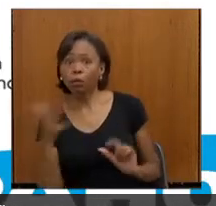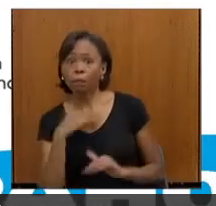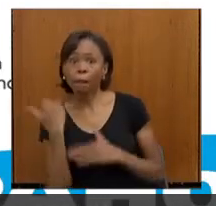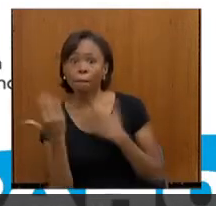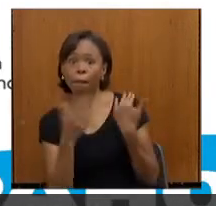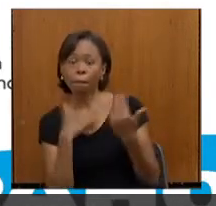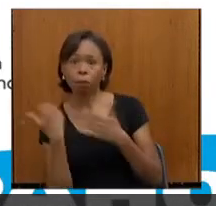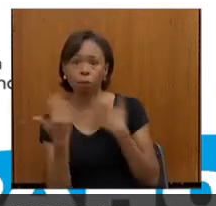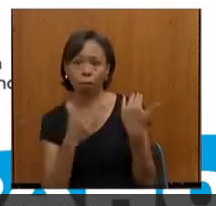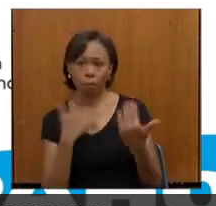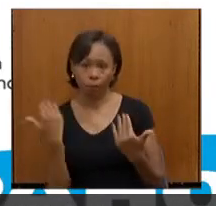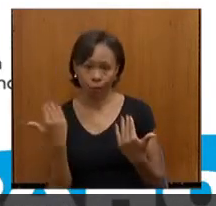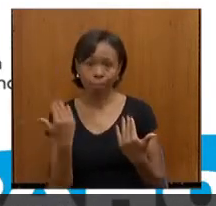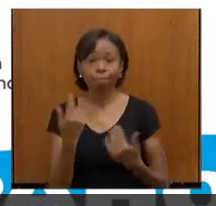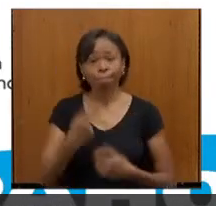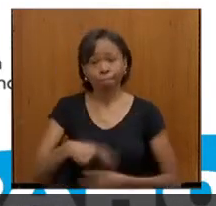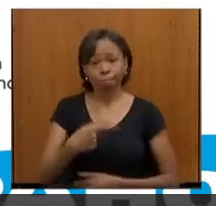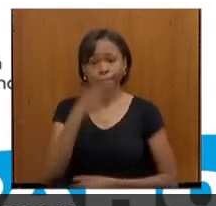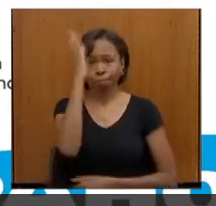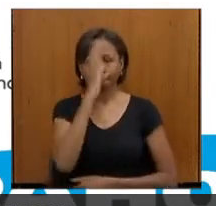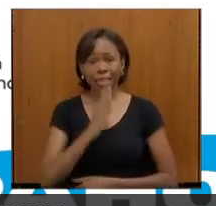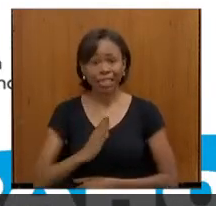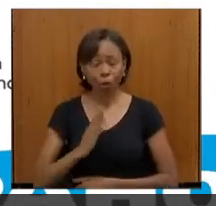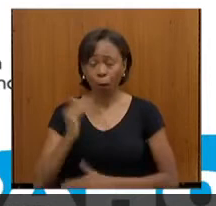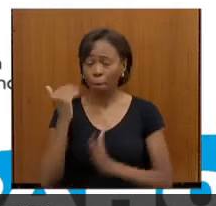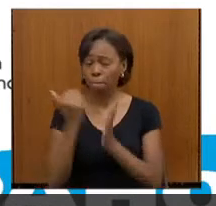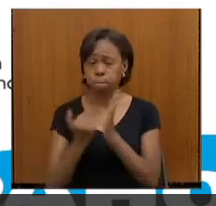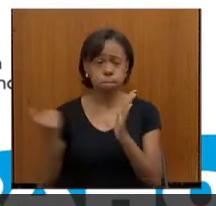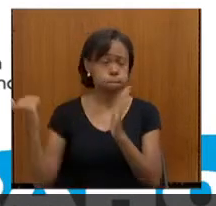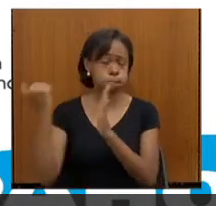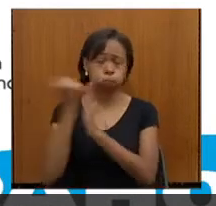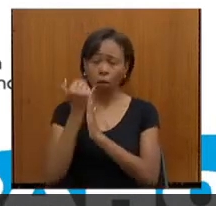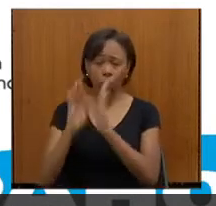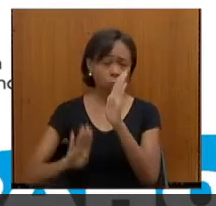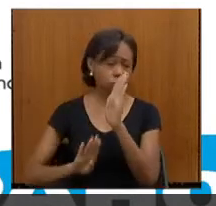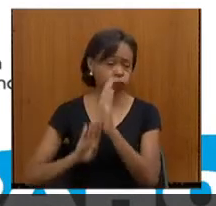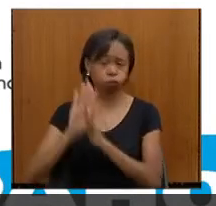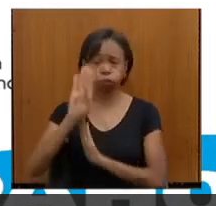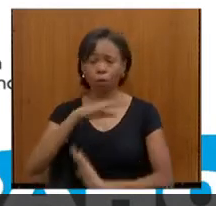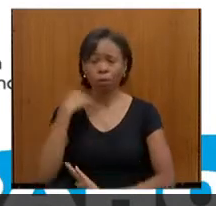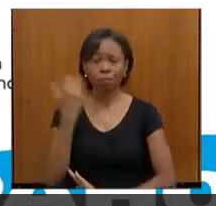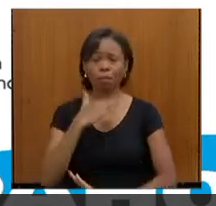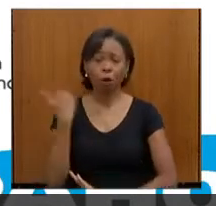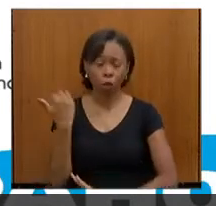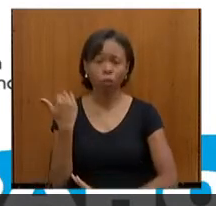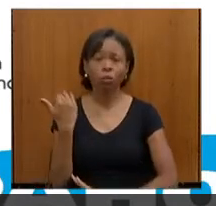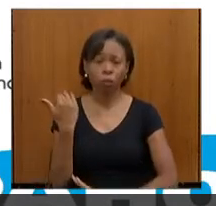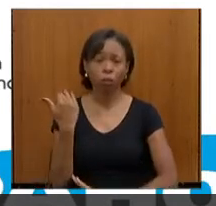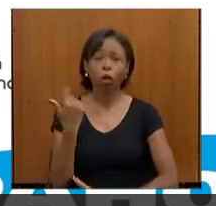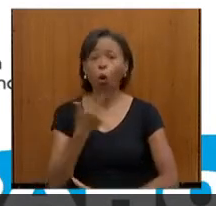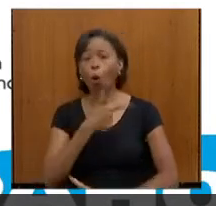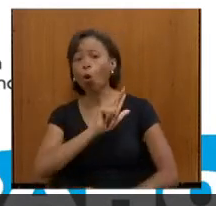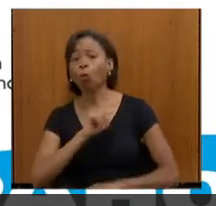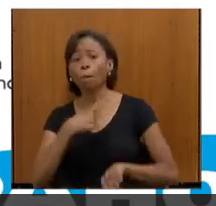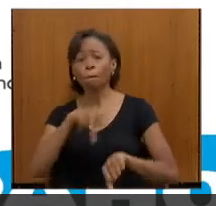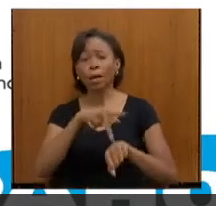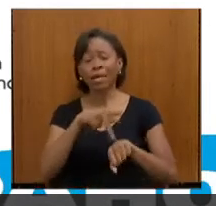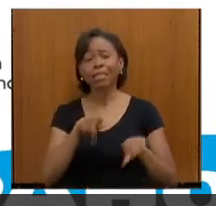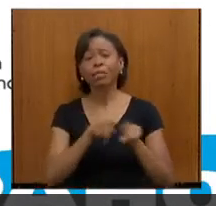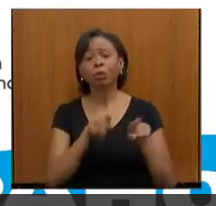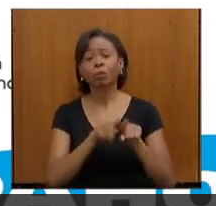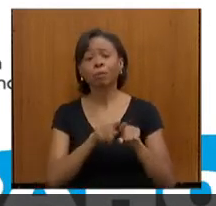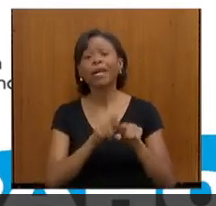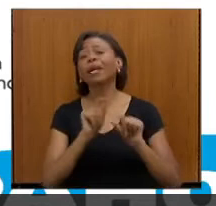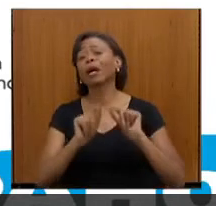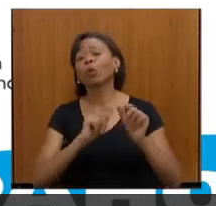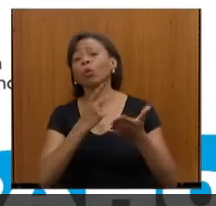Brasil liderava esse número, junto com outro país onde a morte materna por Covid passou